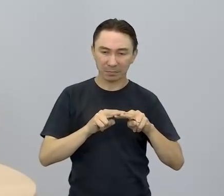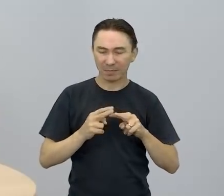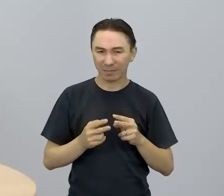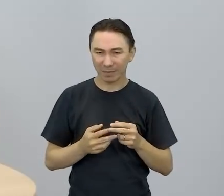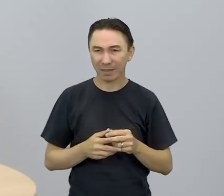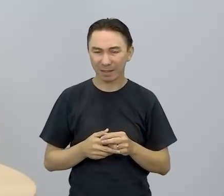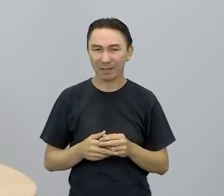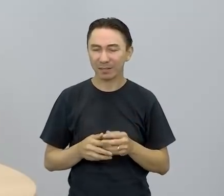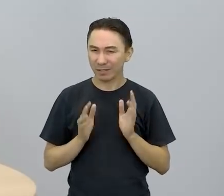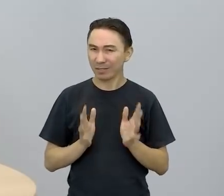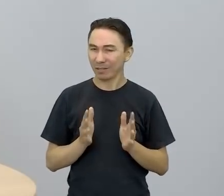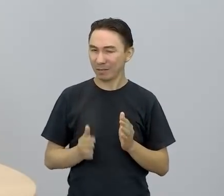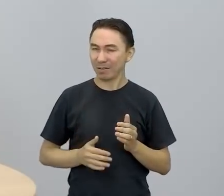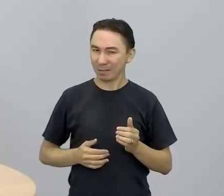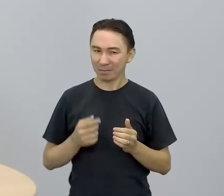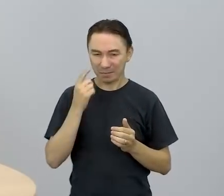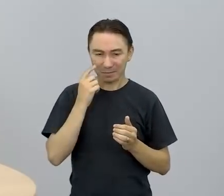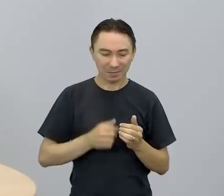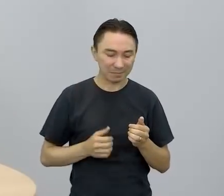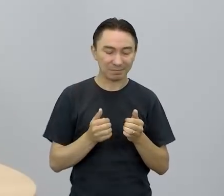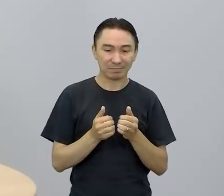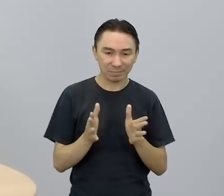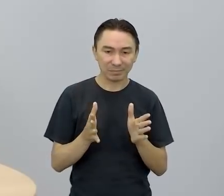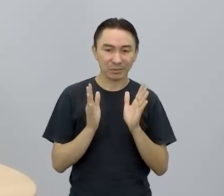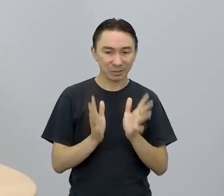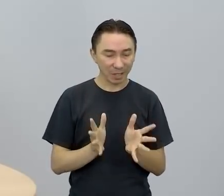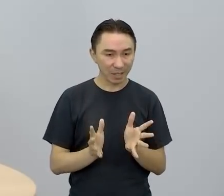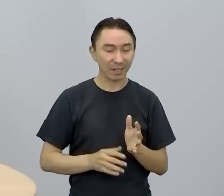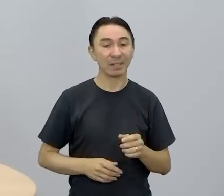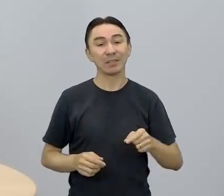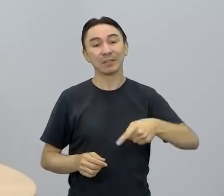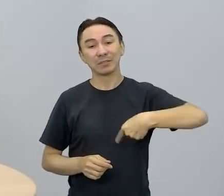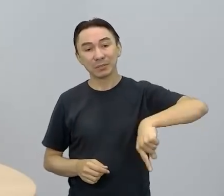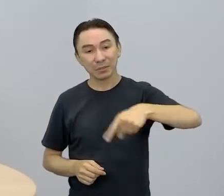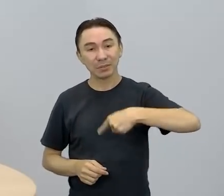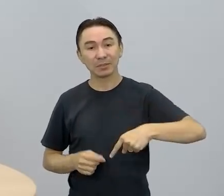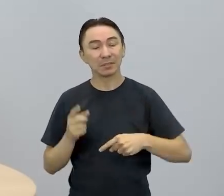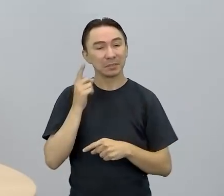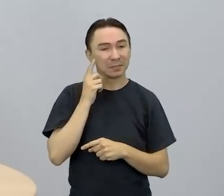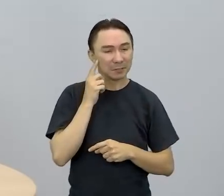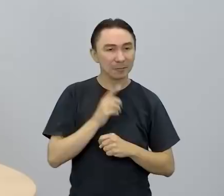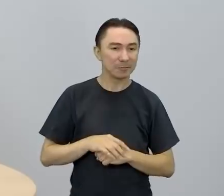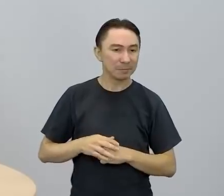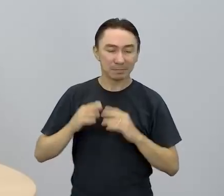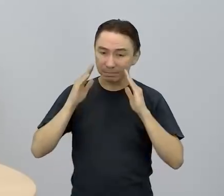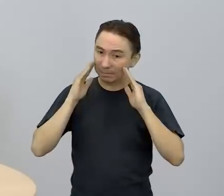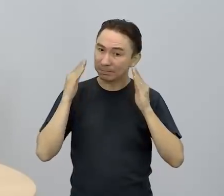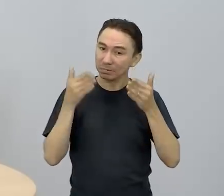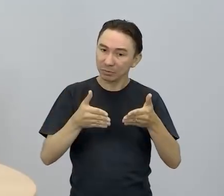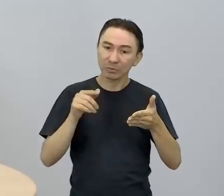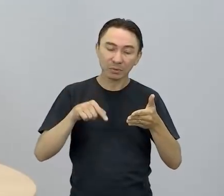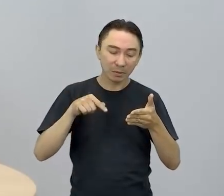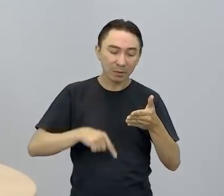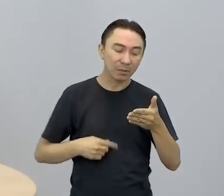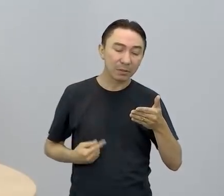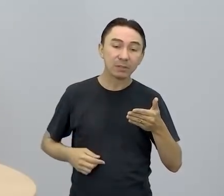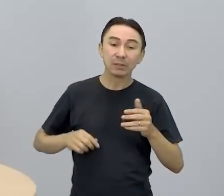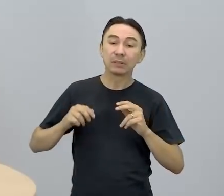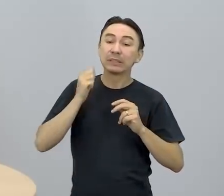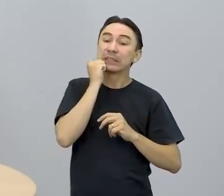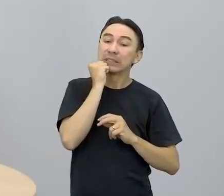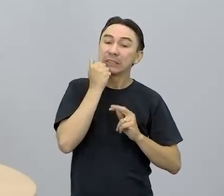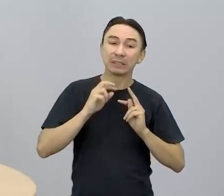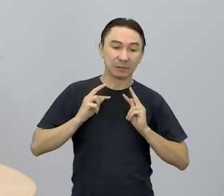o start no planejamento, e este olhar mais cuidadoso com a recuperação de aprendizagem em ciências humanas.